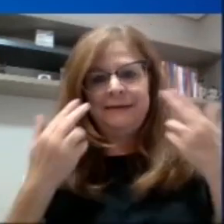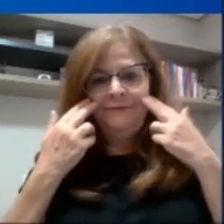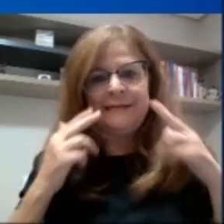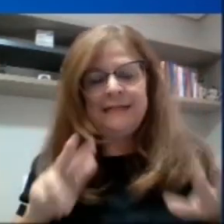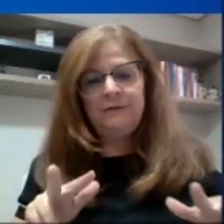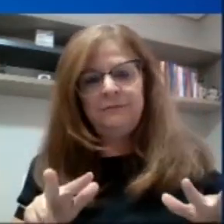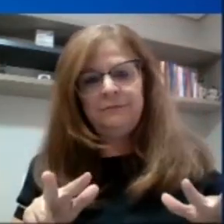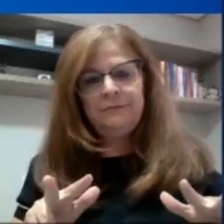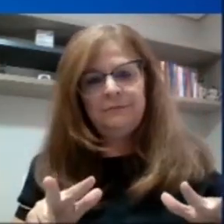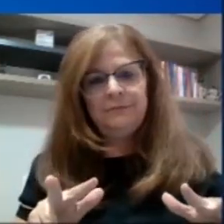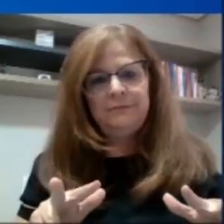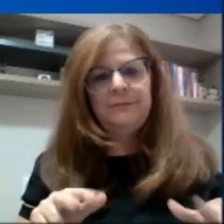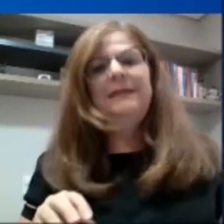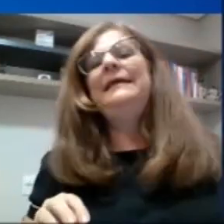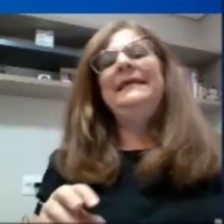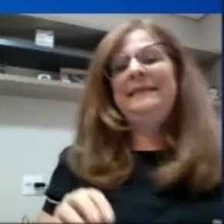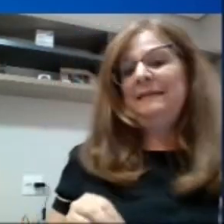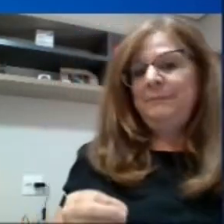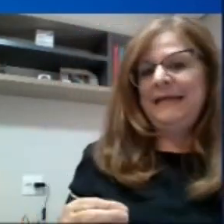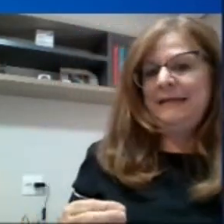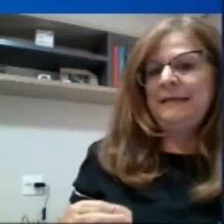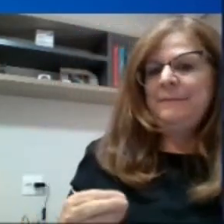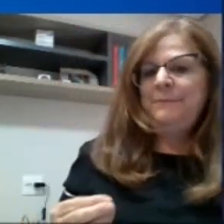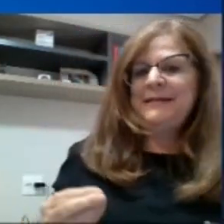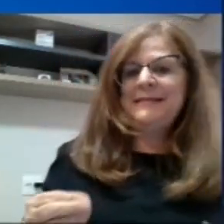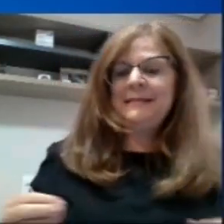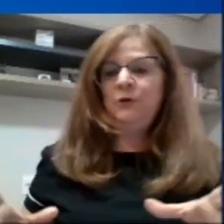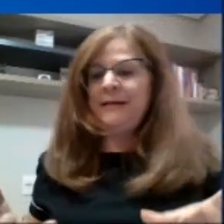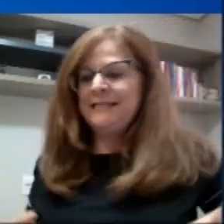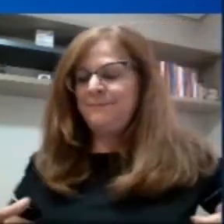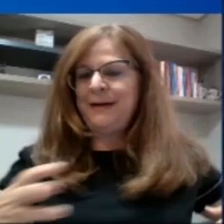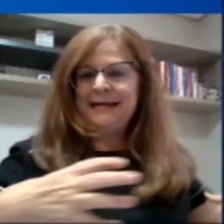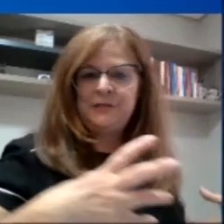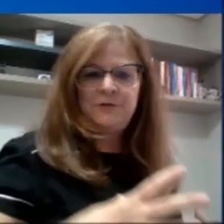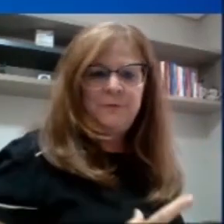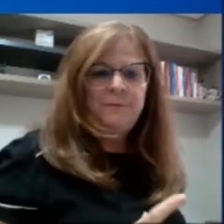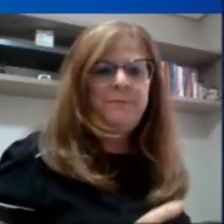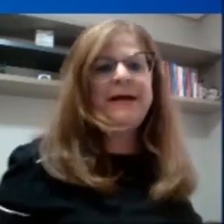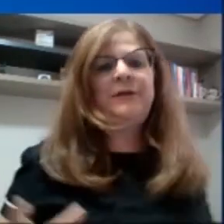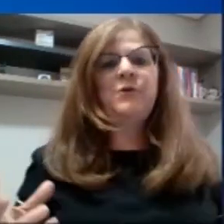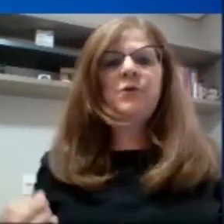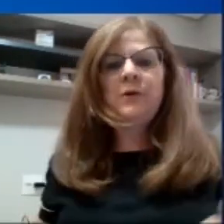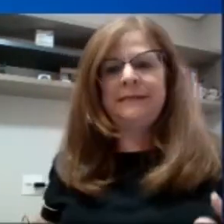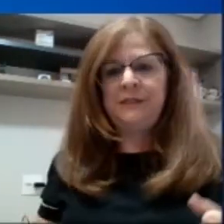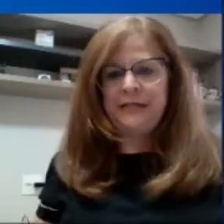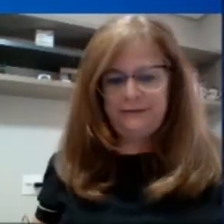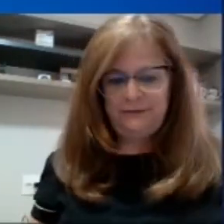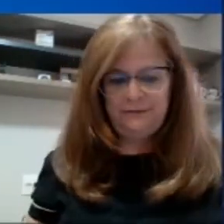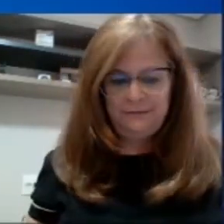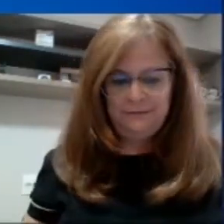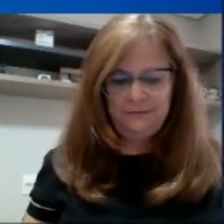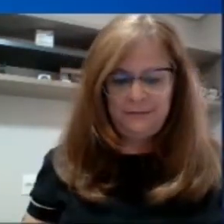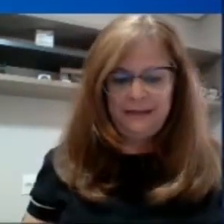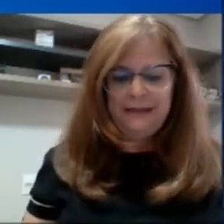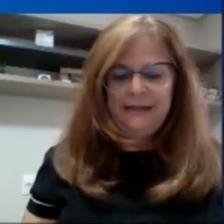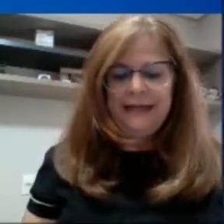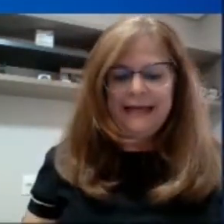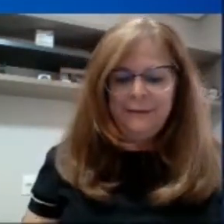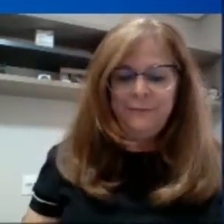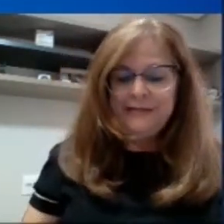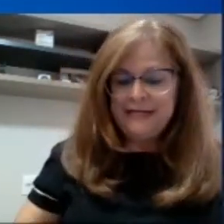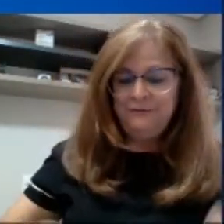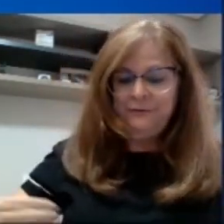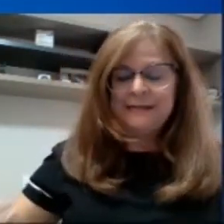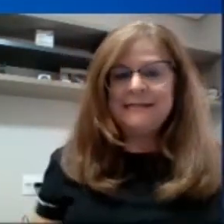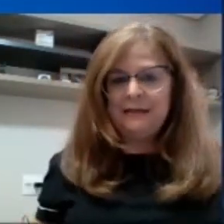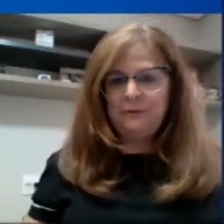da visão e também precisa do espaço para que ocorra esse gesto.